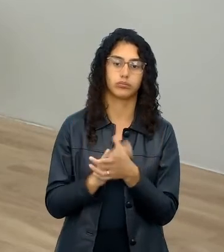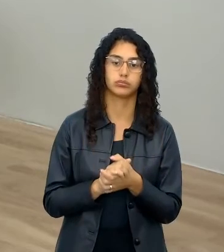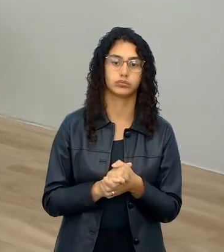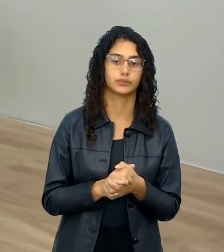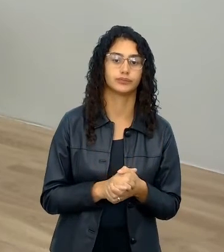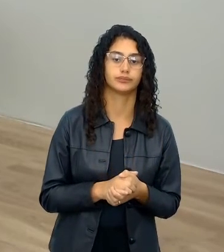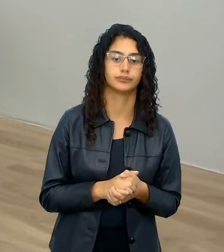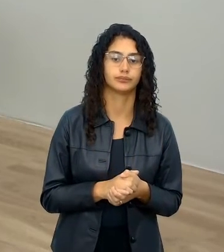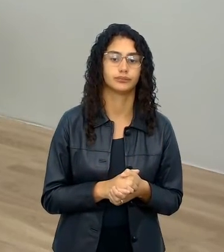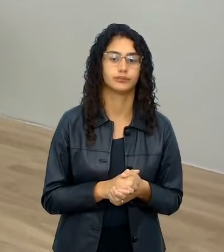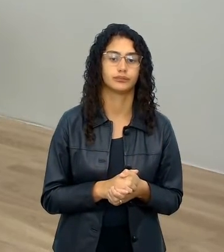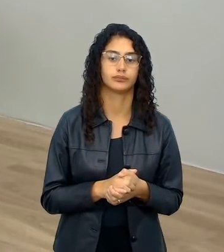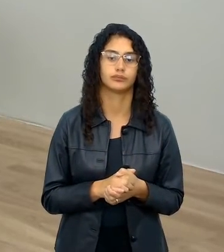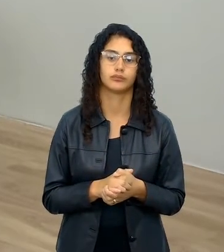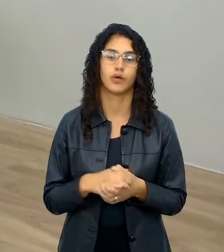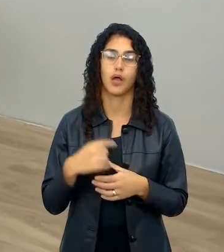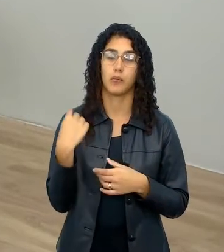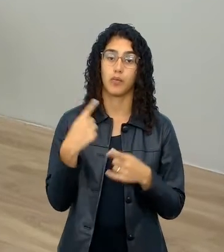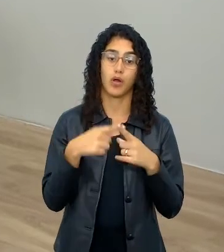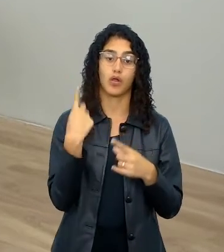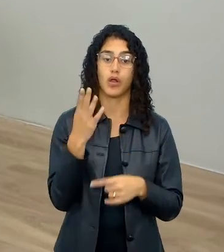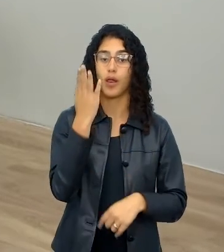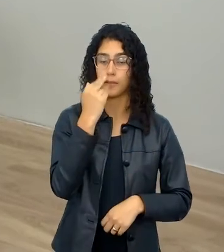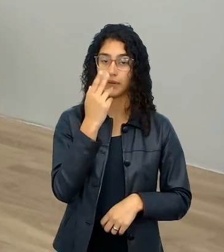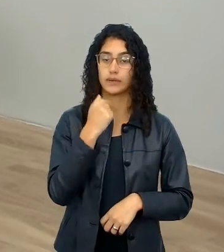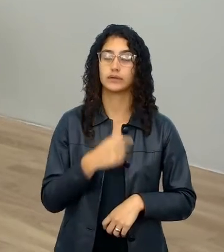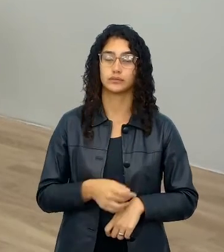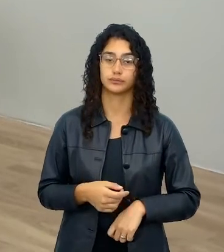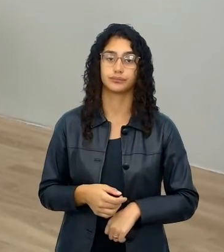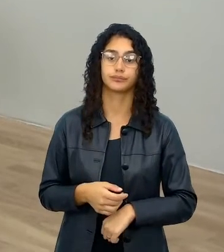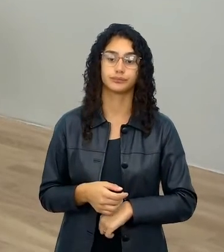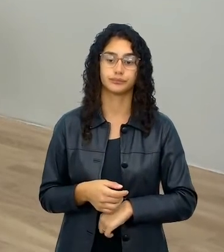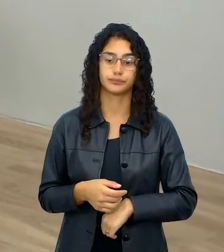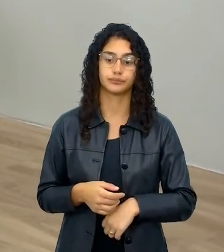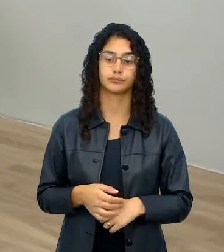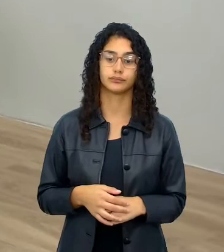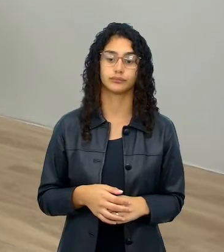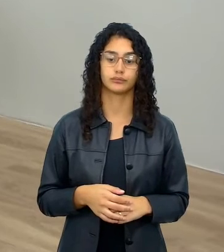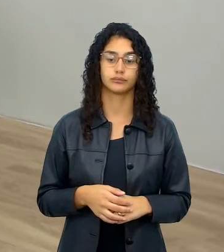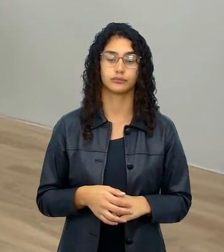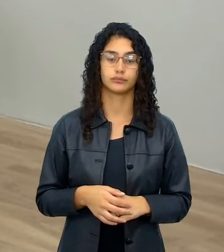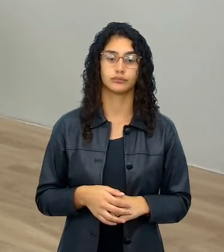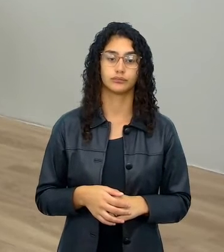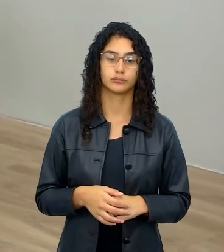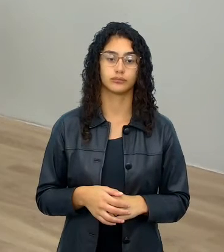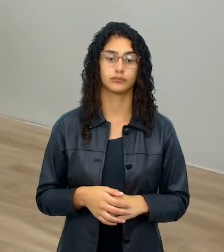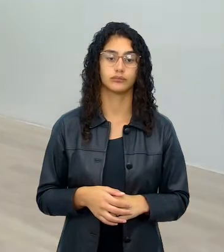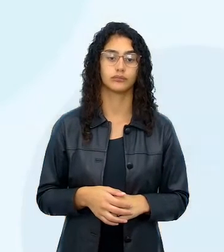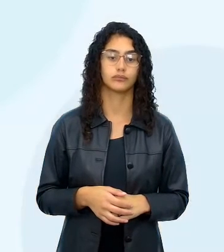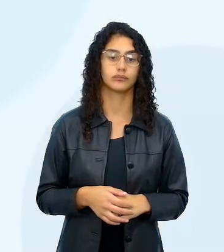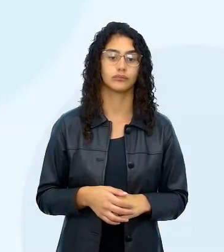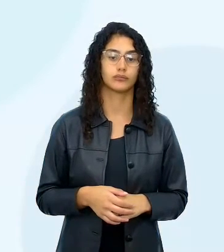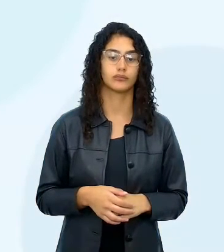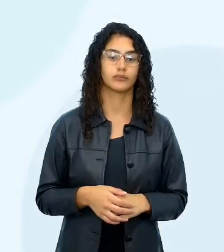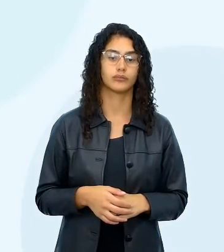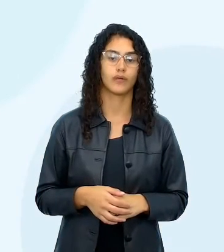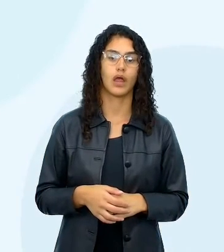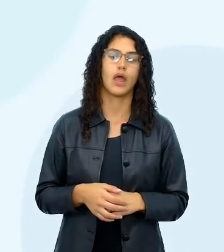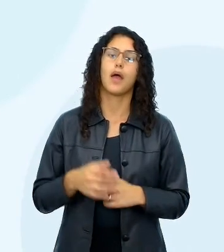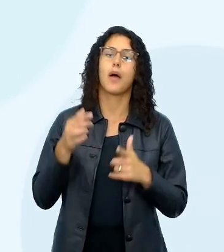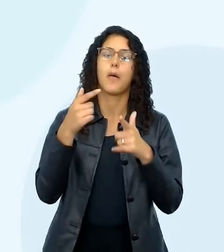com a questão da nossa alimentação, né? Então... Exatamente. E avançando, será que é